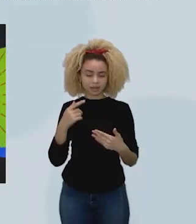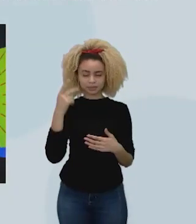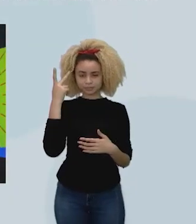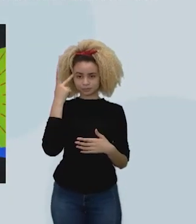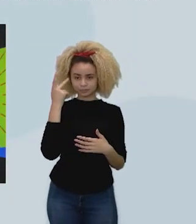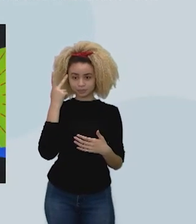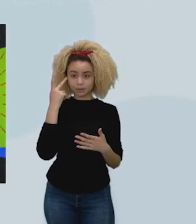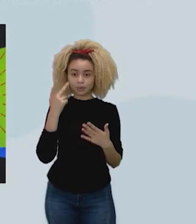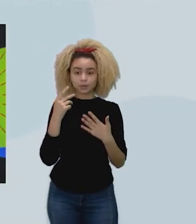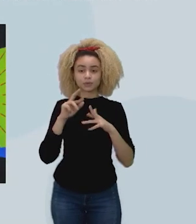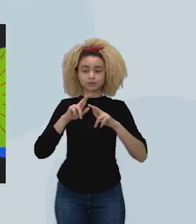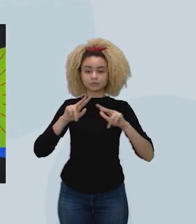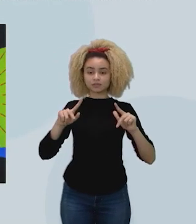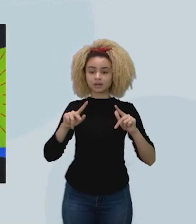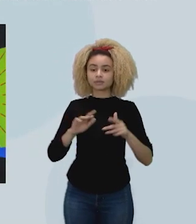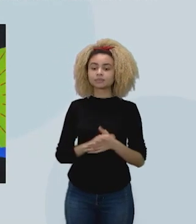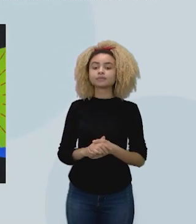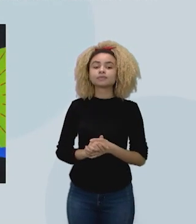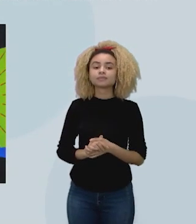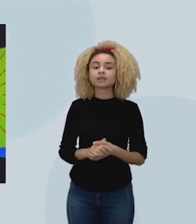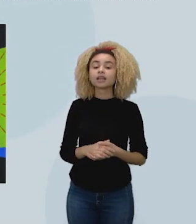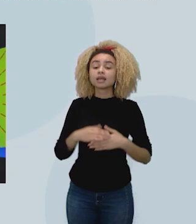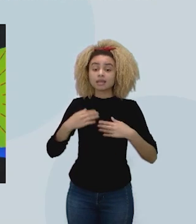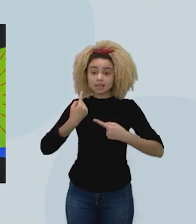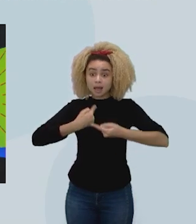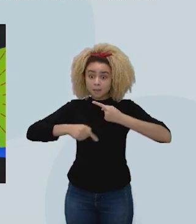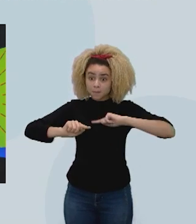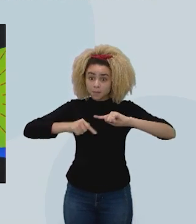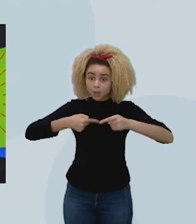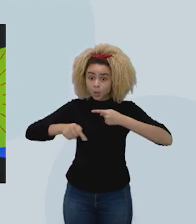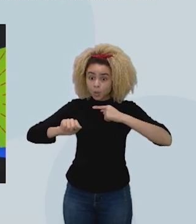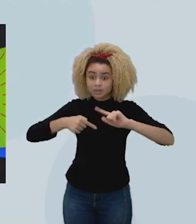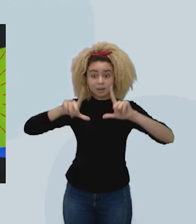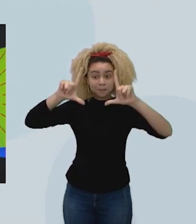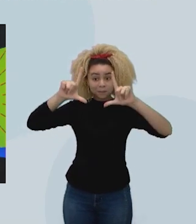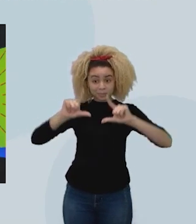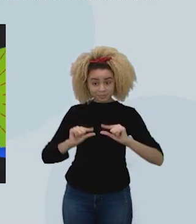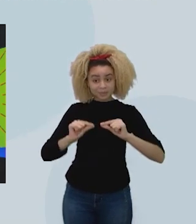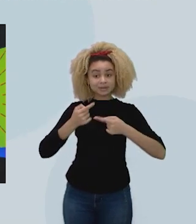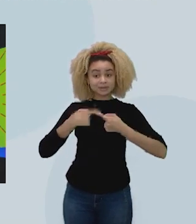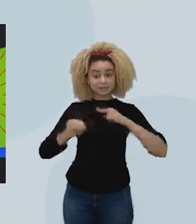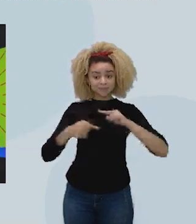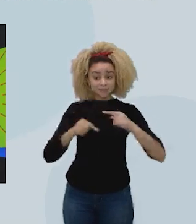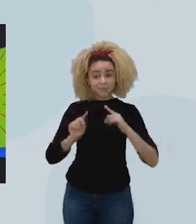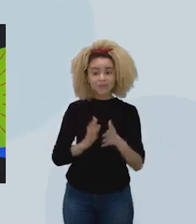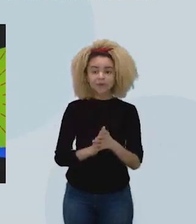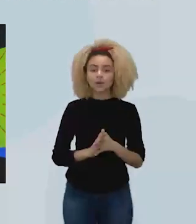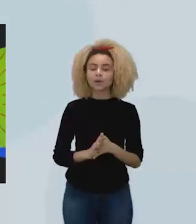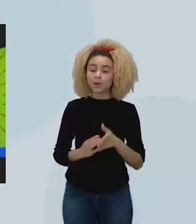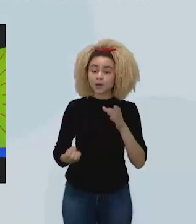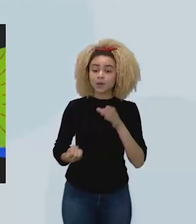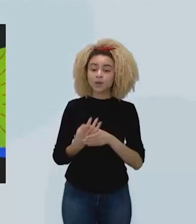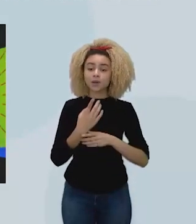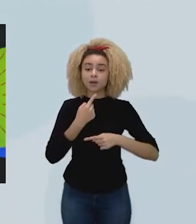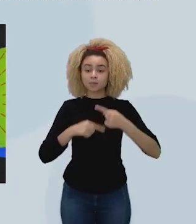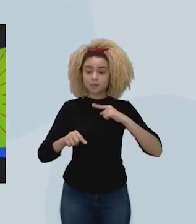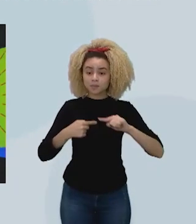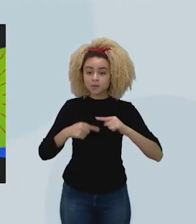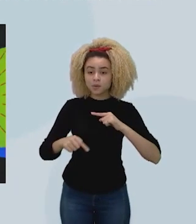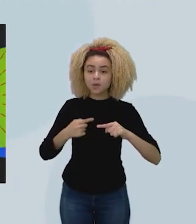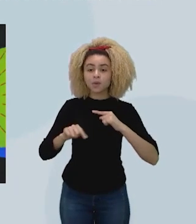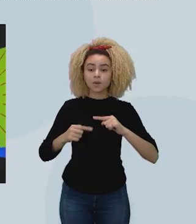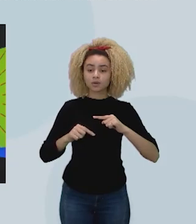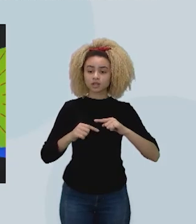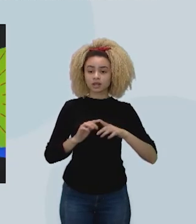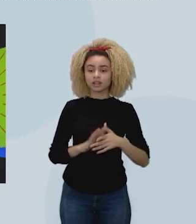tá? E na música, gente, claro, a gente não poderia falar de minimalismo na música se a gente não citasse, né, o surgimento da música eletrônica e